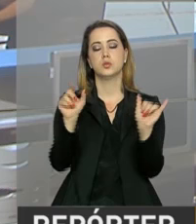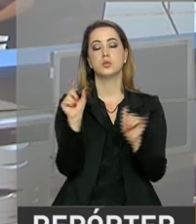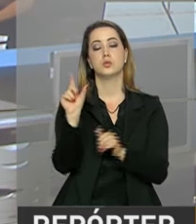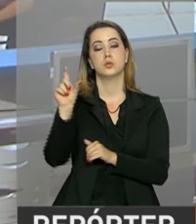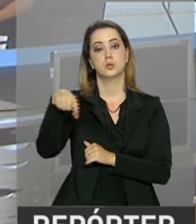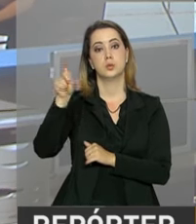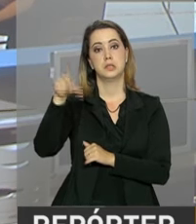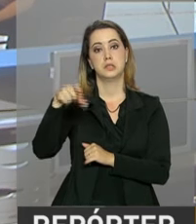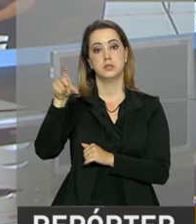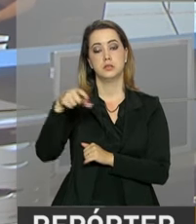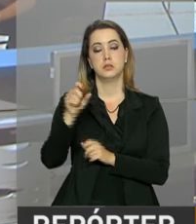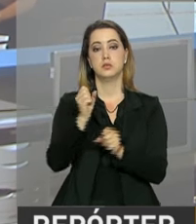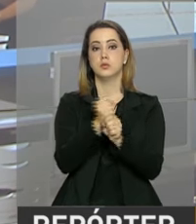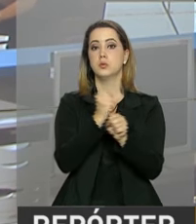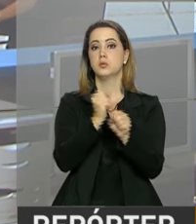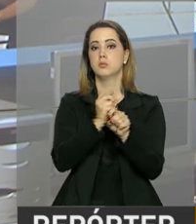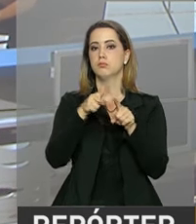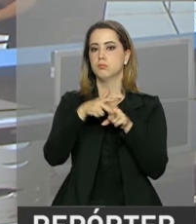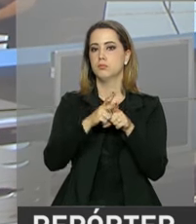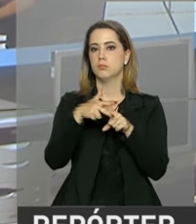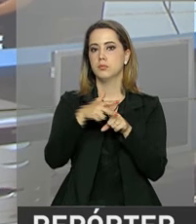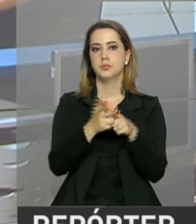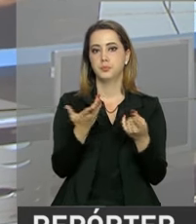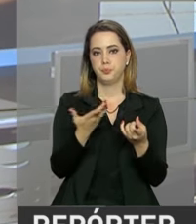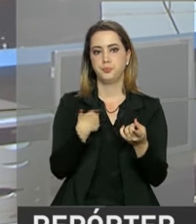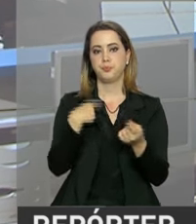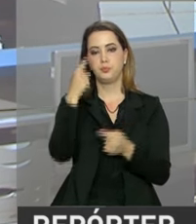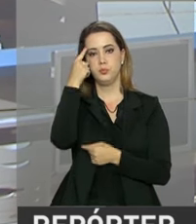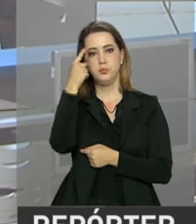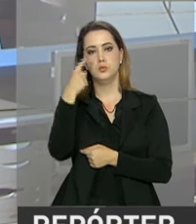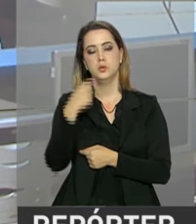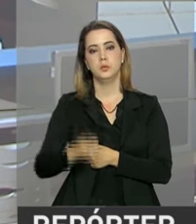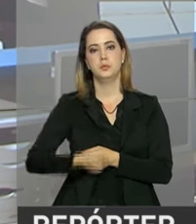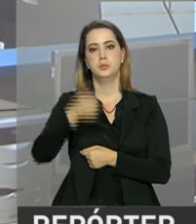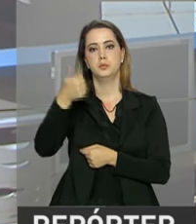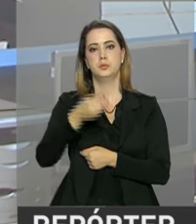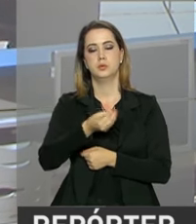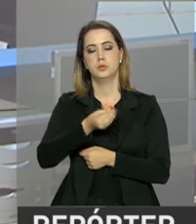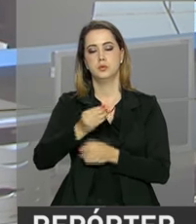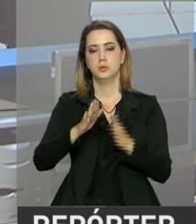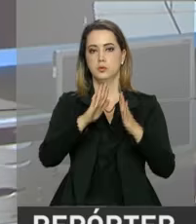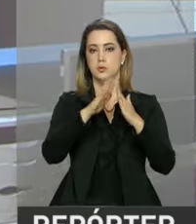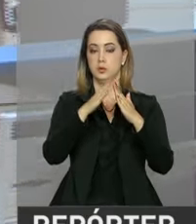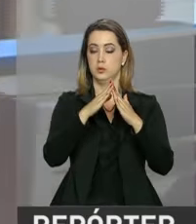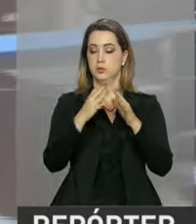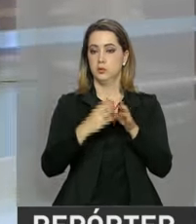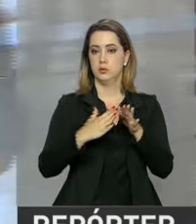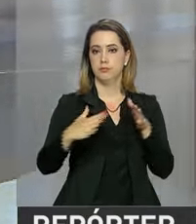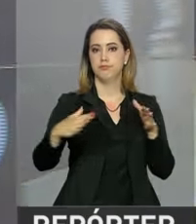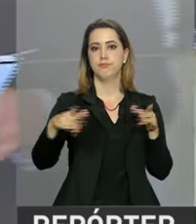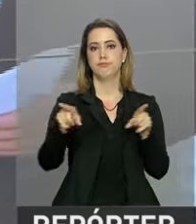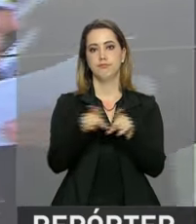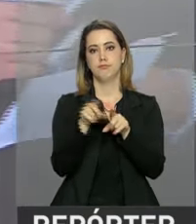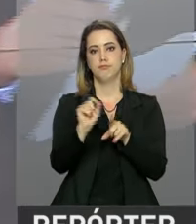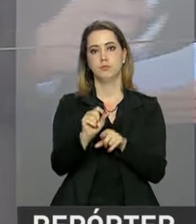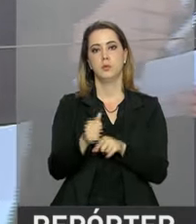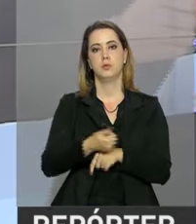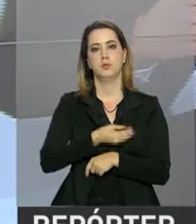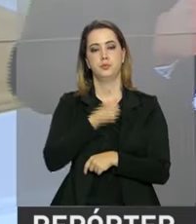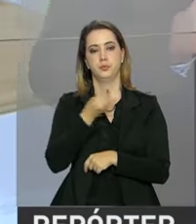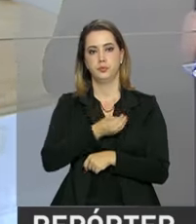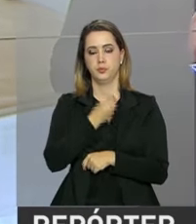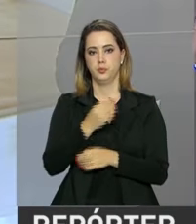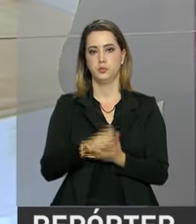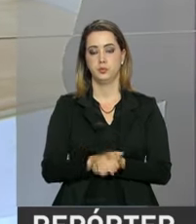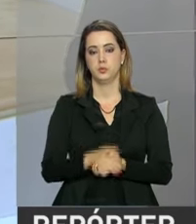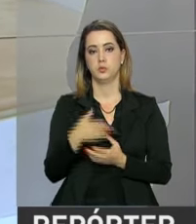reforma A ideia é beneficiar os brasileiros que precisam aumentar ou melhorar suas moradias e o repórter Nei Pereira acompanha o